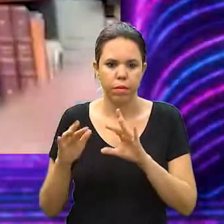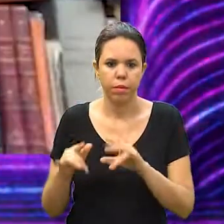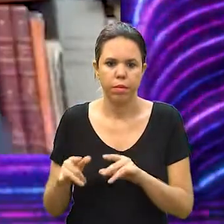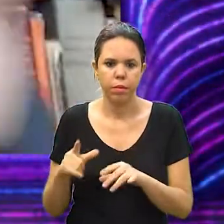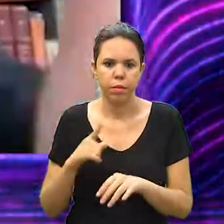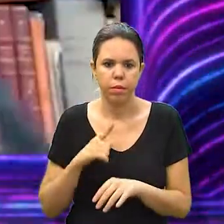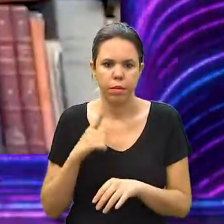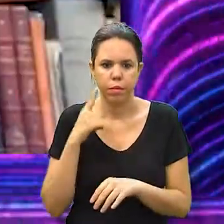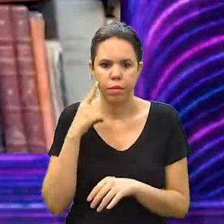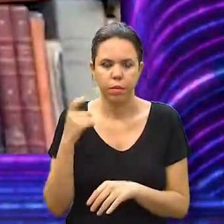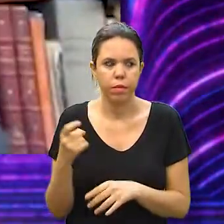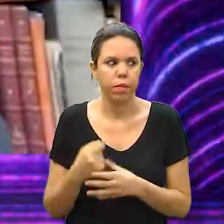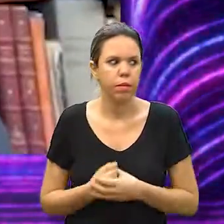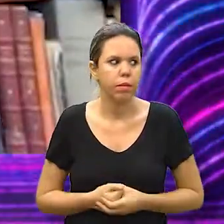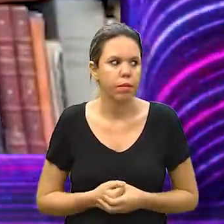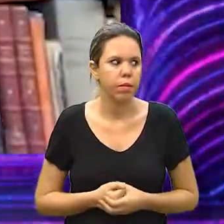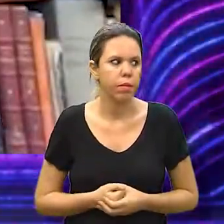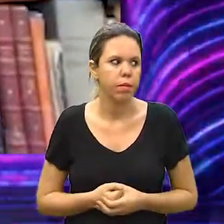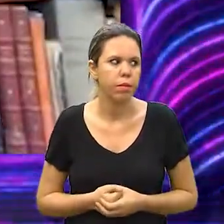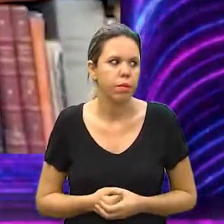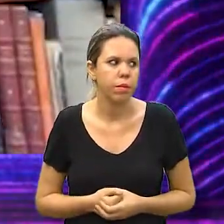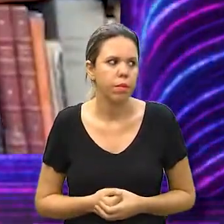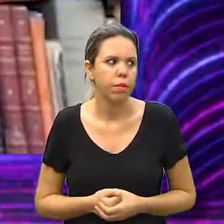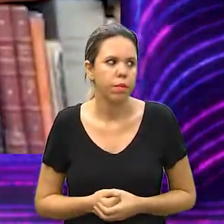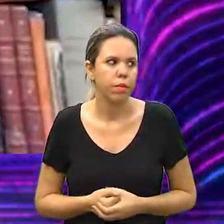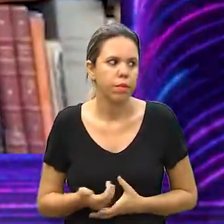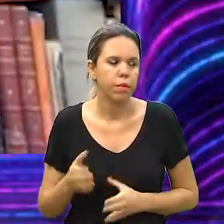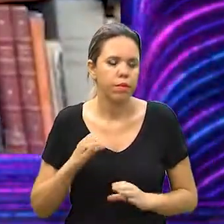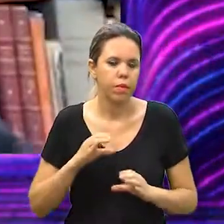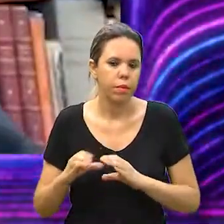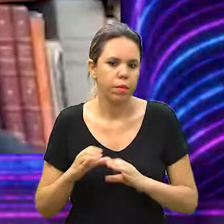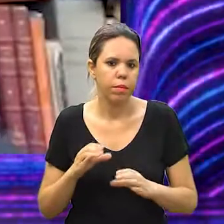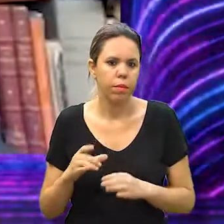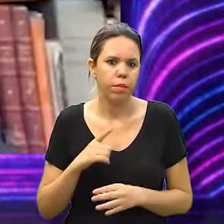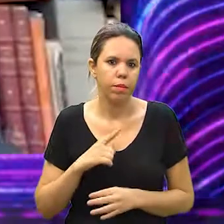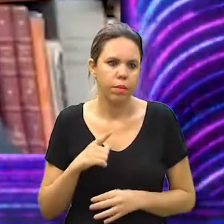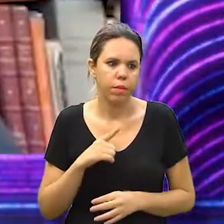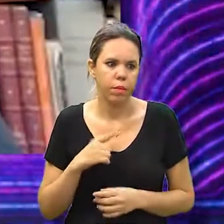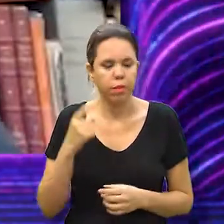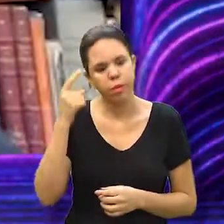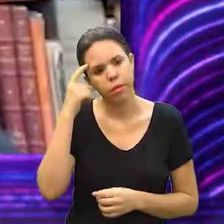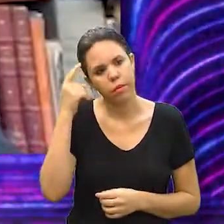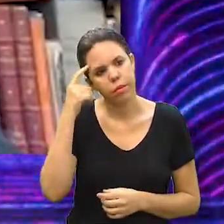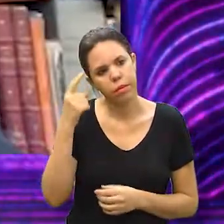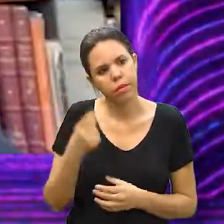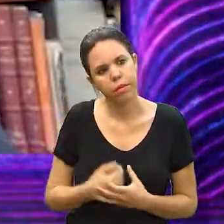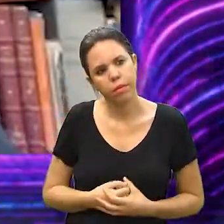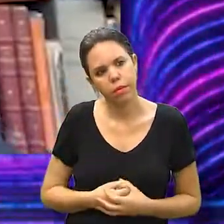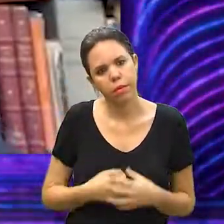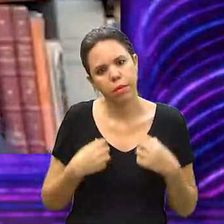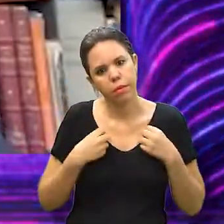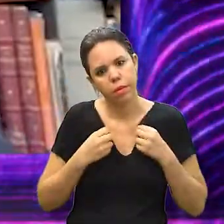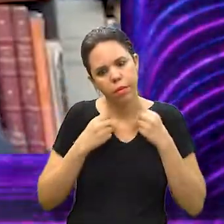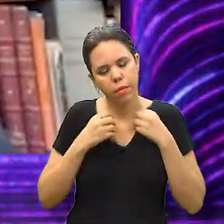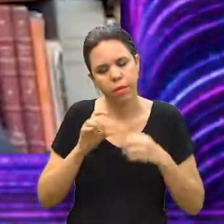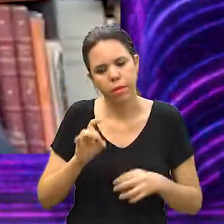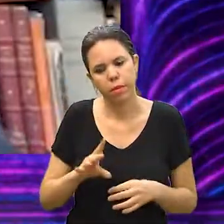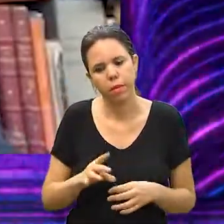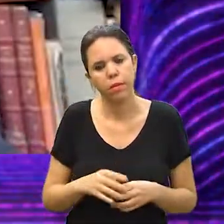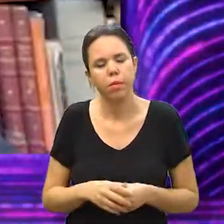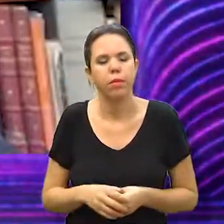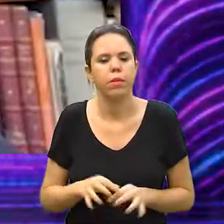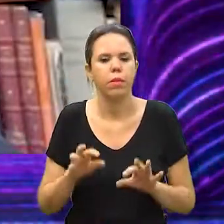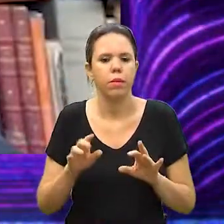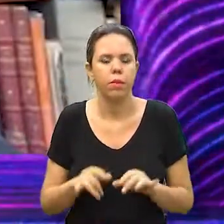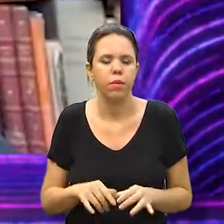você estiver interessado em interagir, ou estou pensando em criar uma sessão que é a